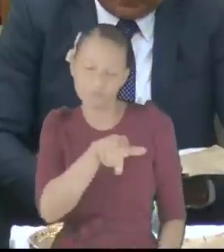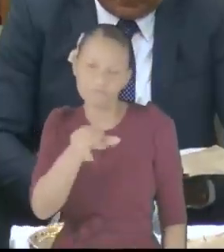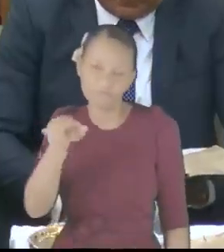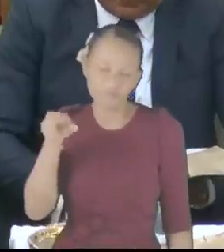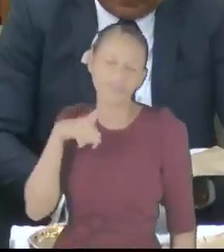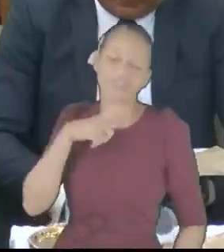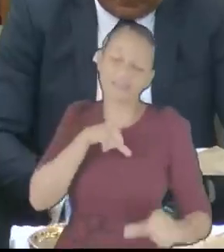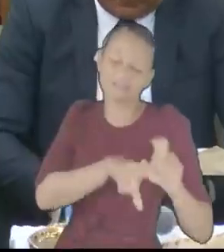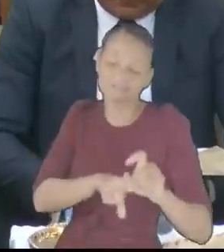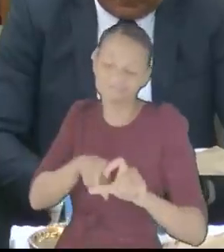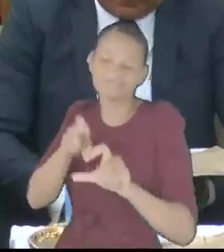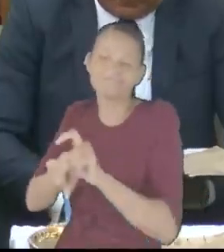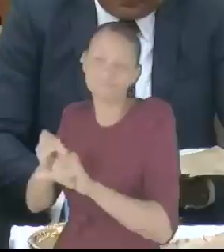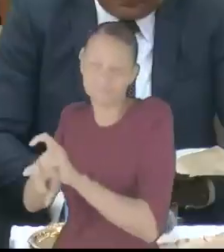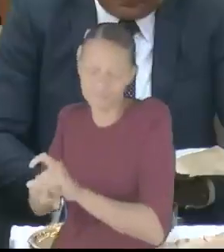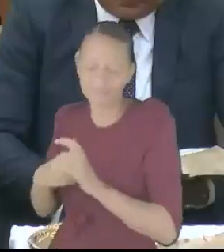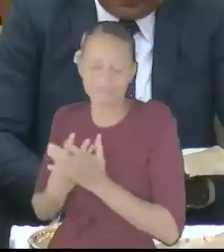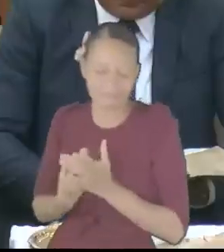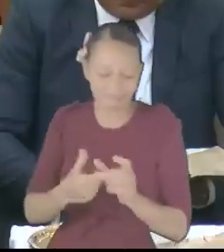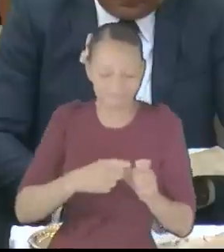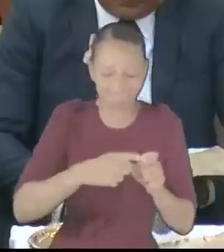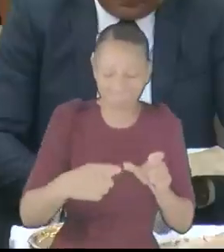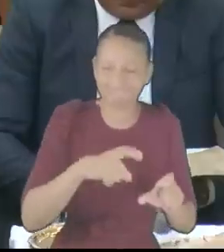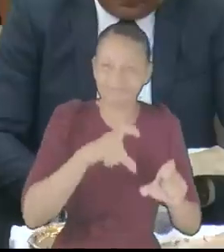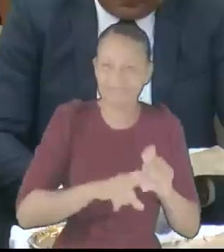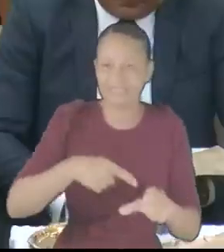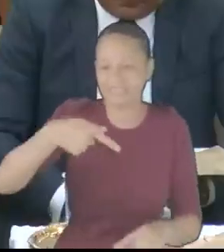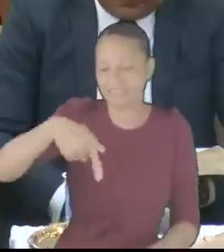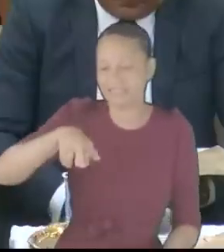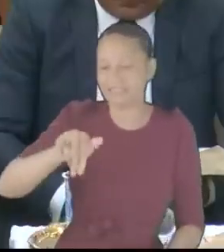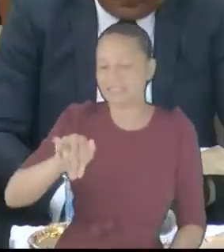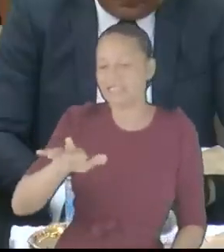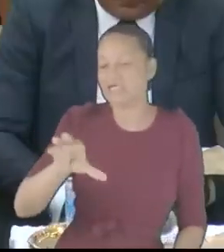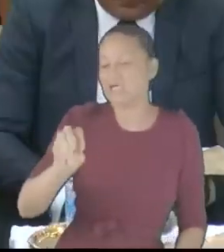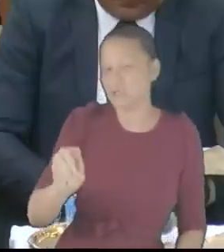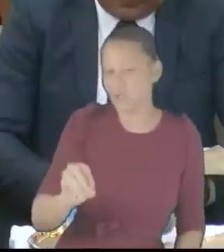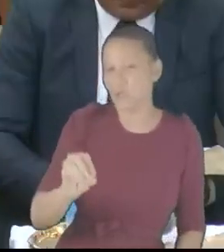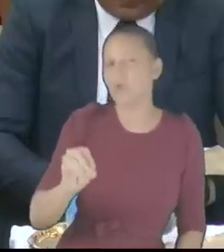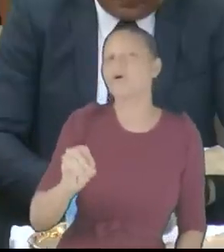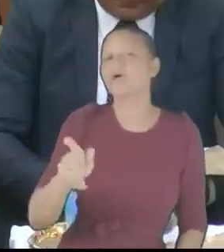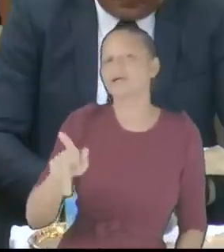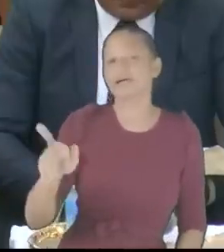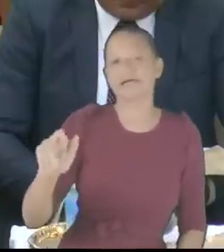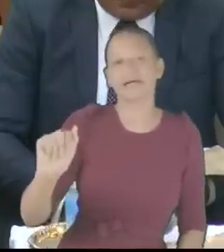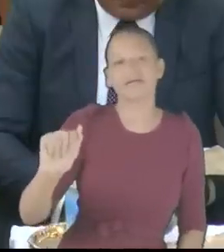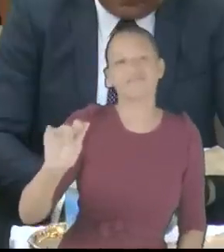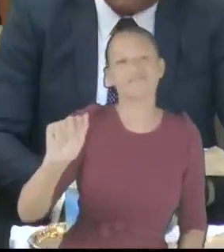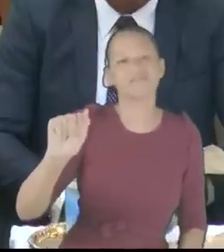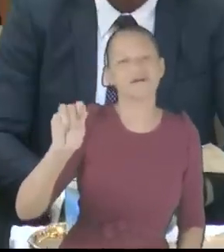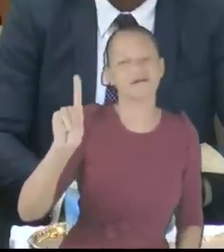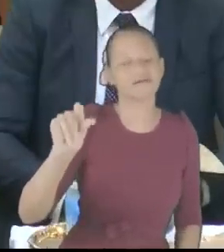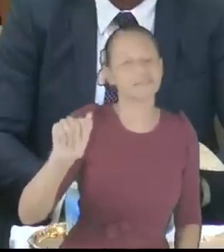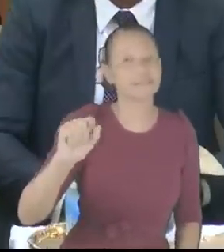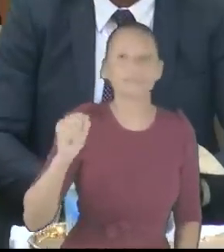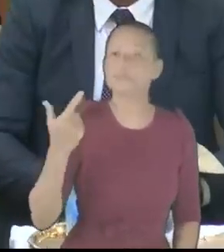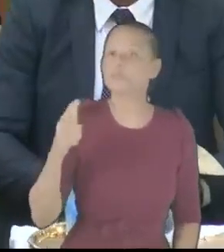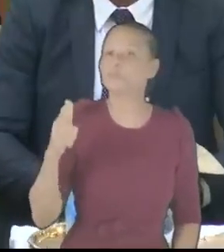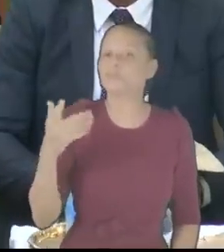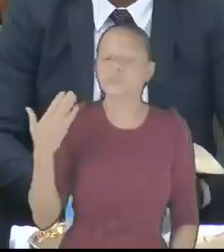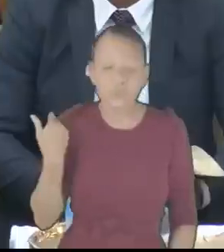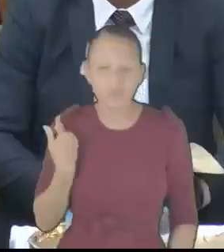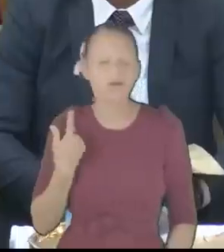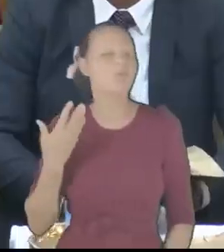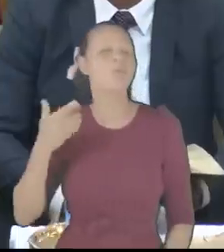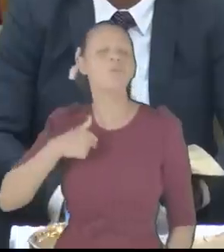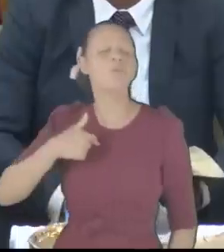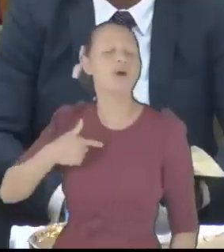tínhamos dívidas quirografadas. Glória a Deus, dívidas terríveis que nós não tínhamos, e o pior, e